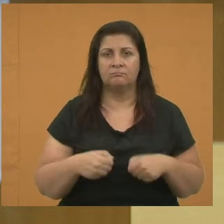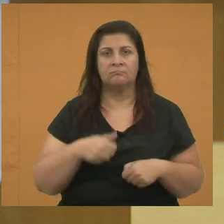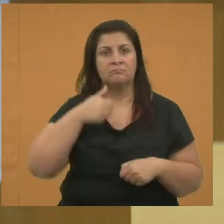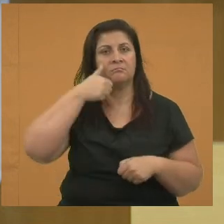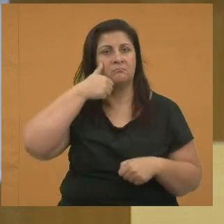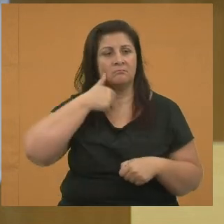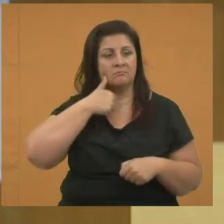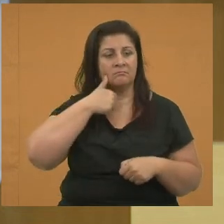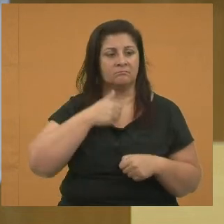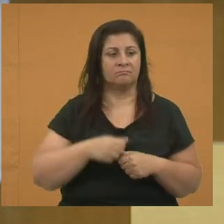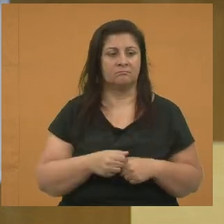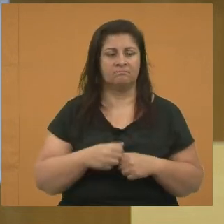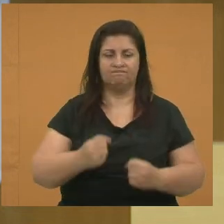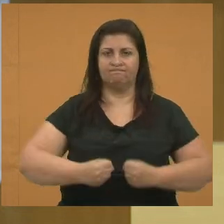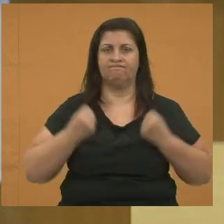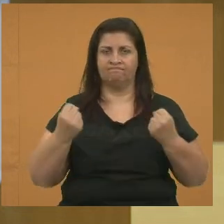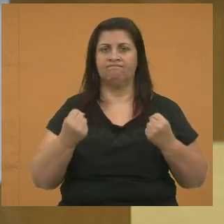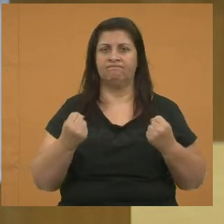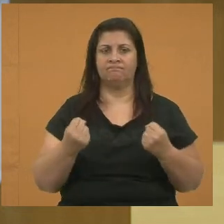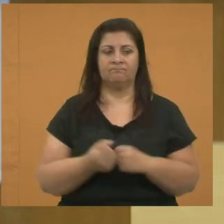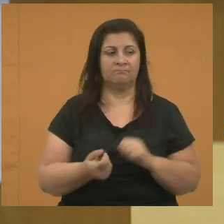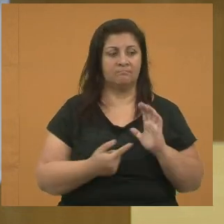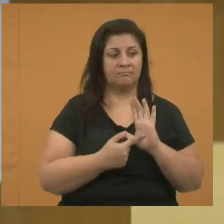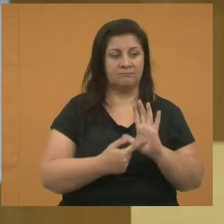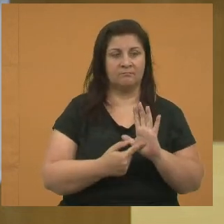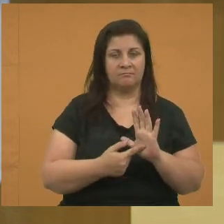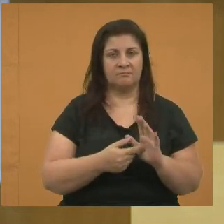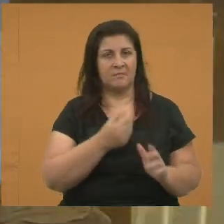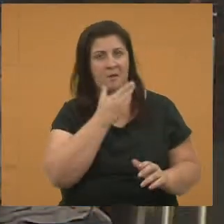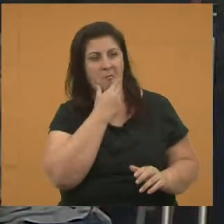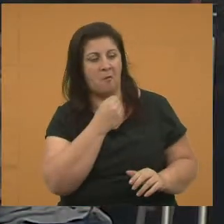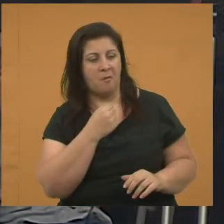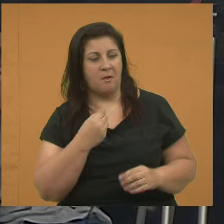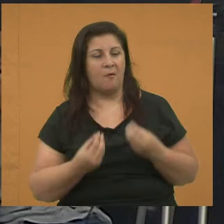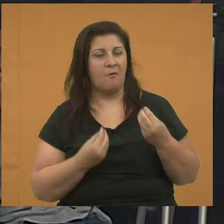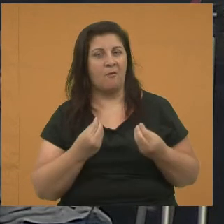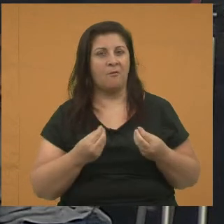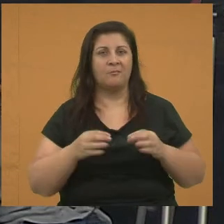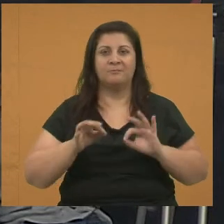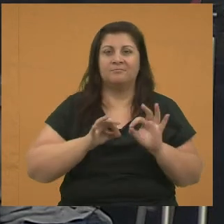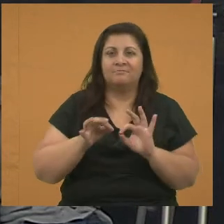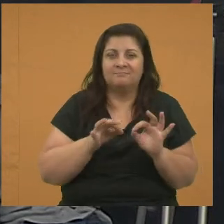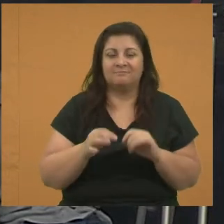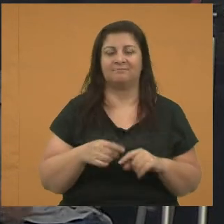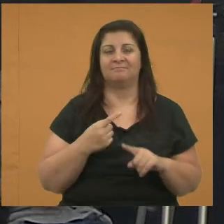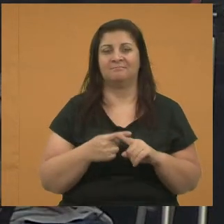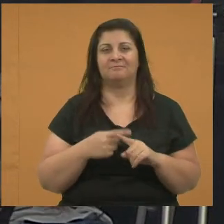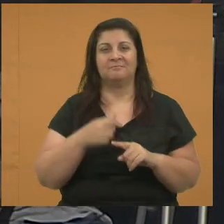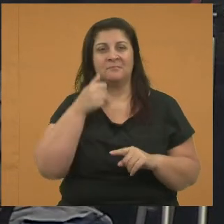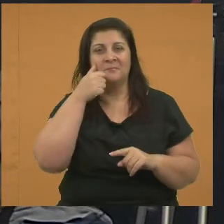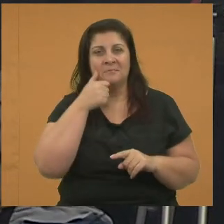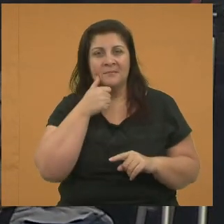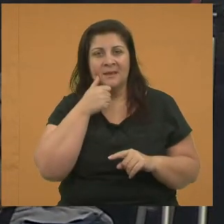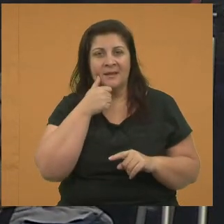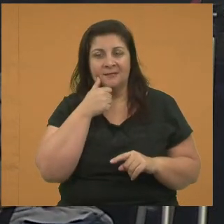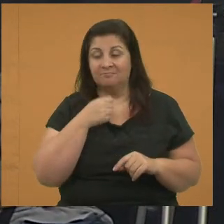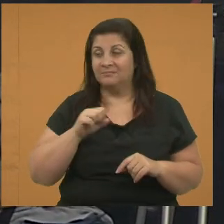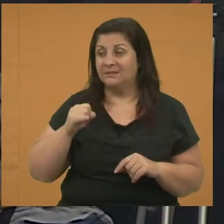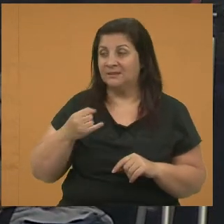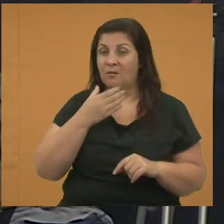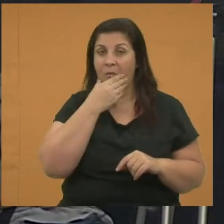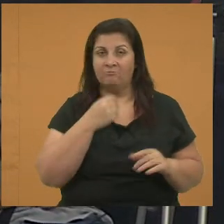mulheres se empoderem e mostrem para os homens como que se organiza. Porque a mulher, quando o homem chega a ter